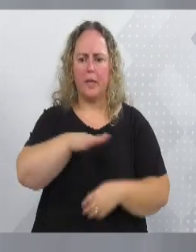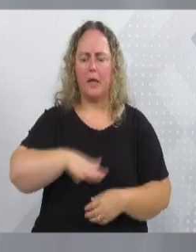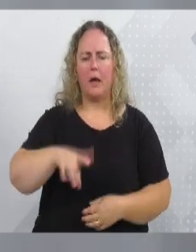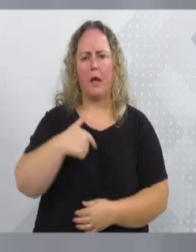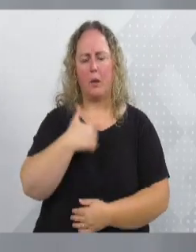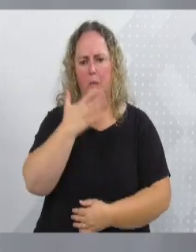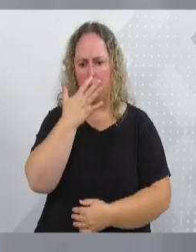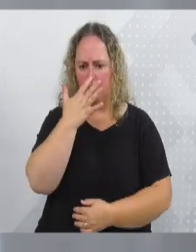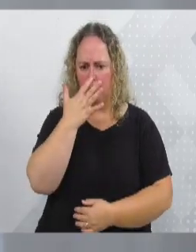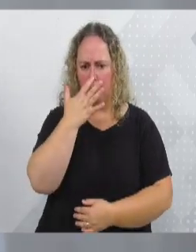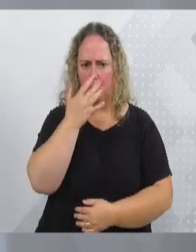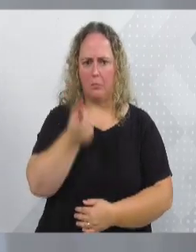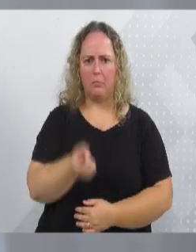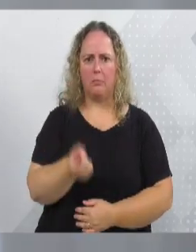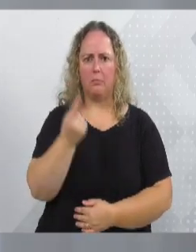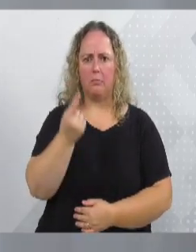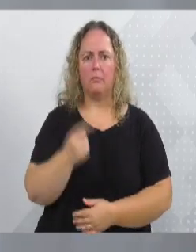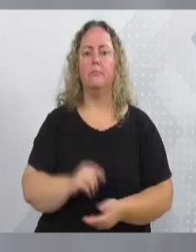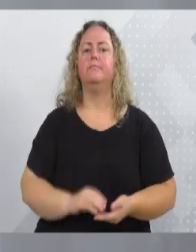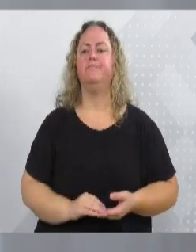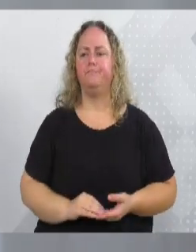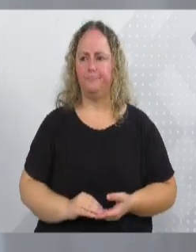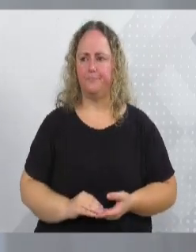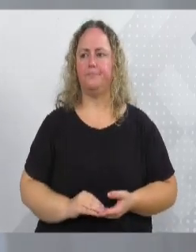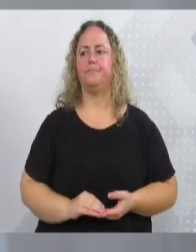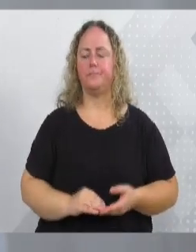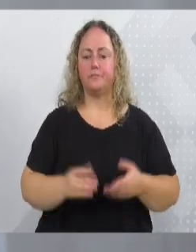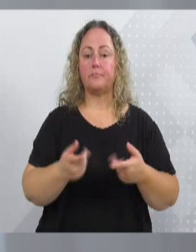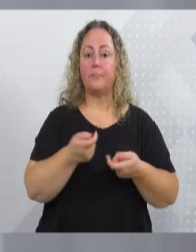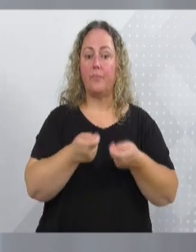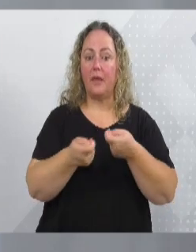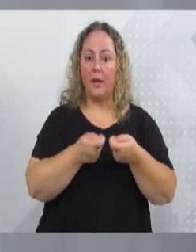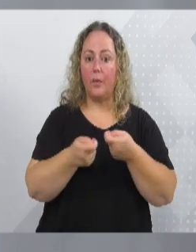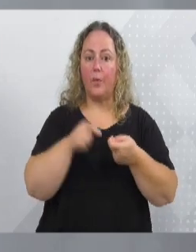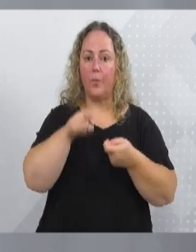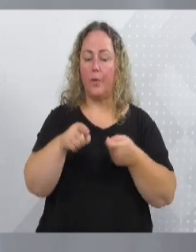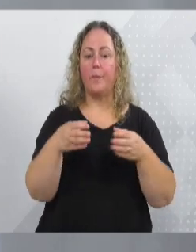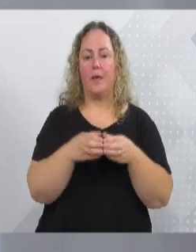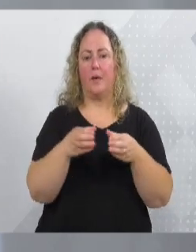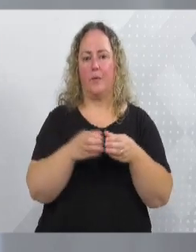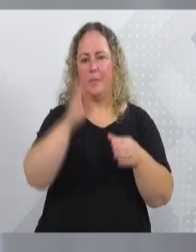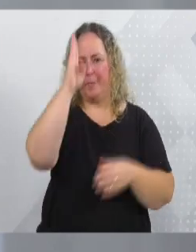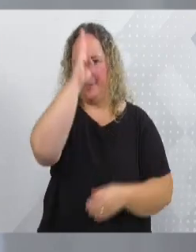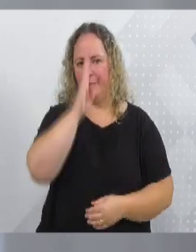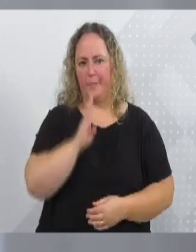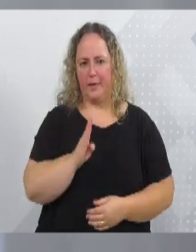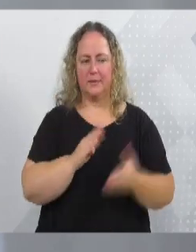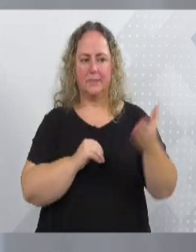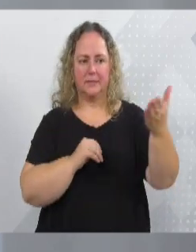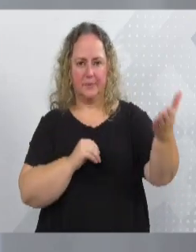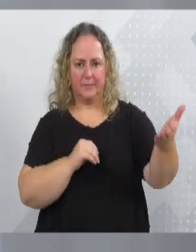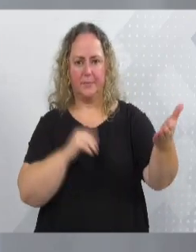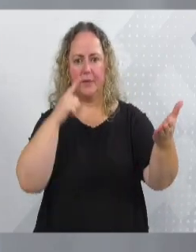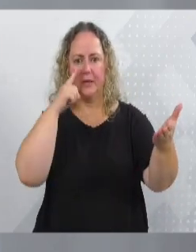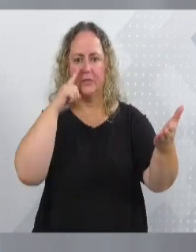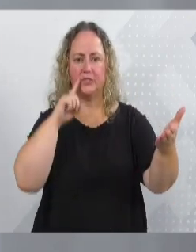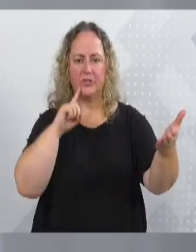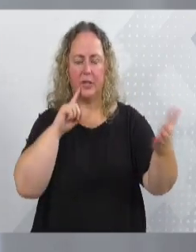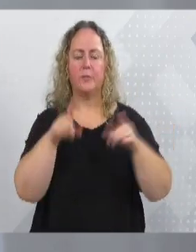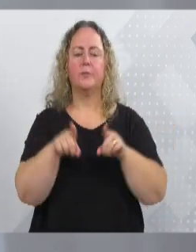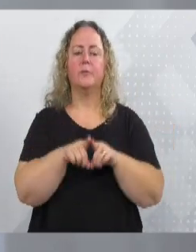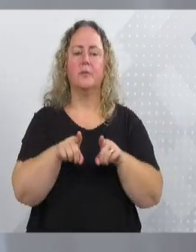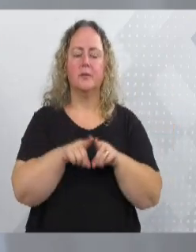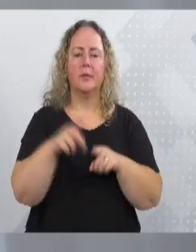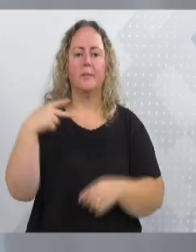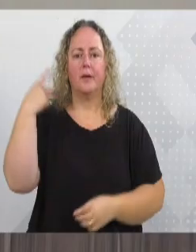admirado com os números que movimenta a economia desses clubes Brasil afora. Concedo a parte aos meus colegas Diego Nazato e também